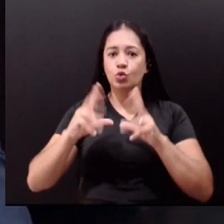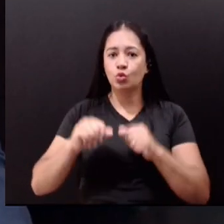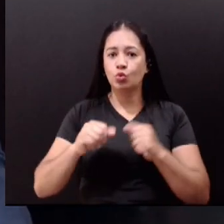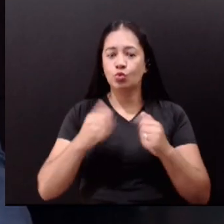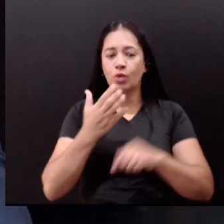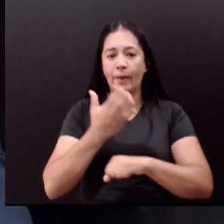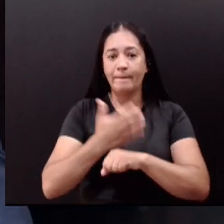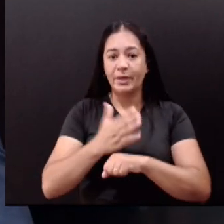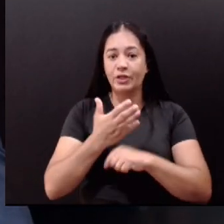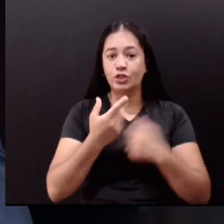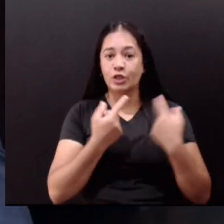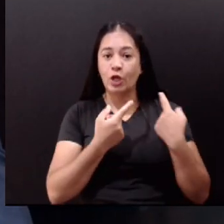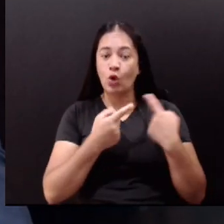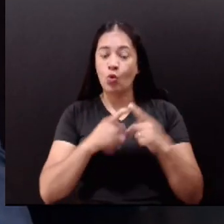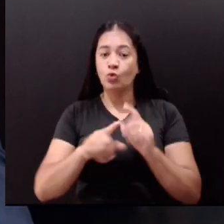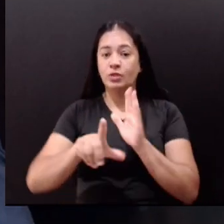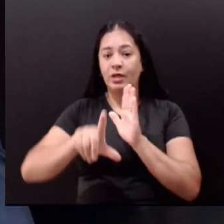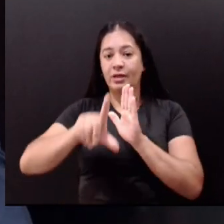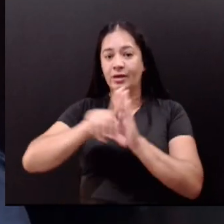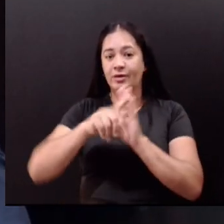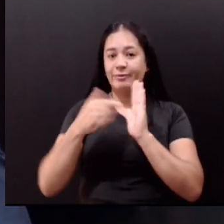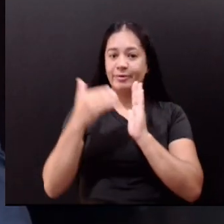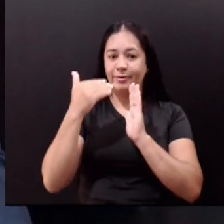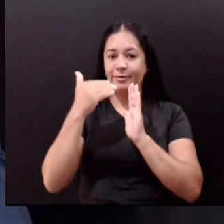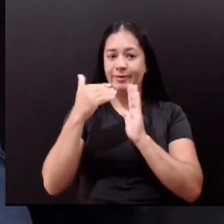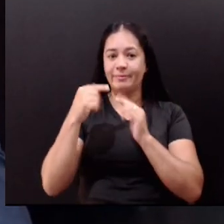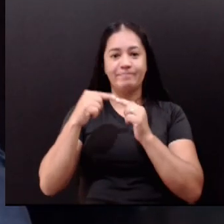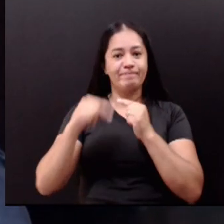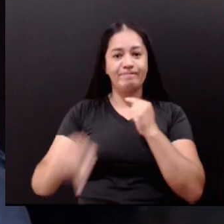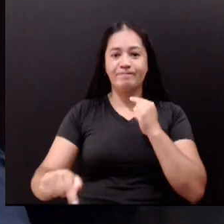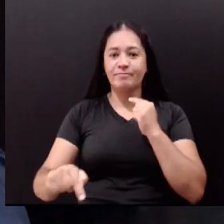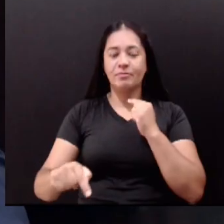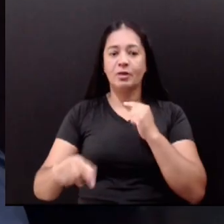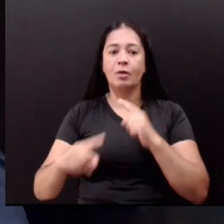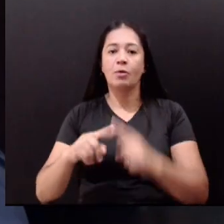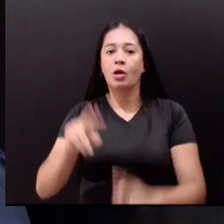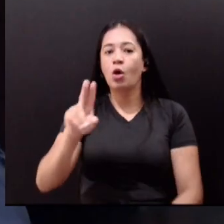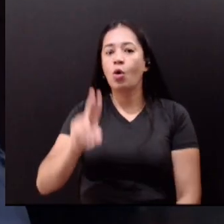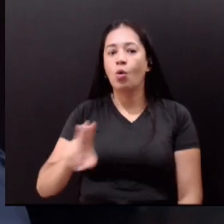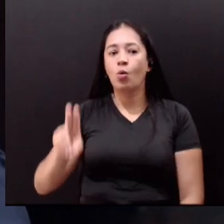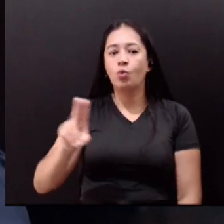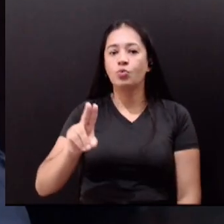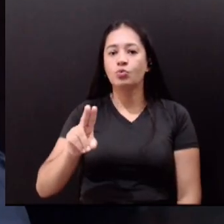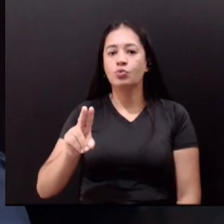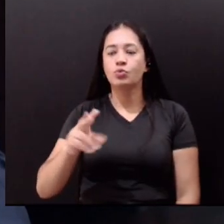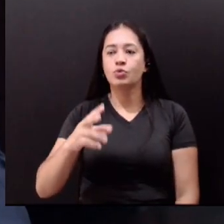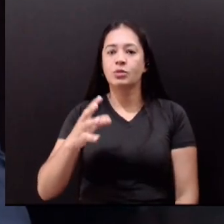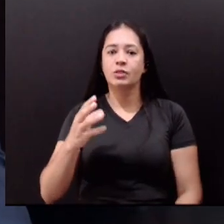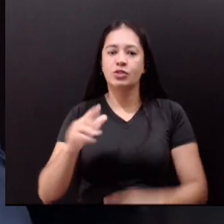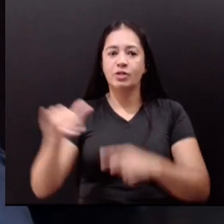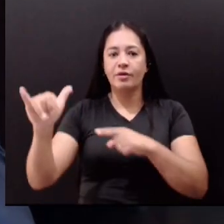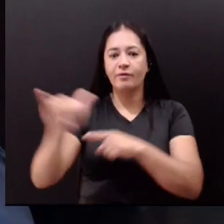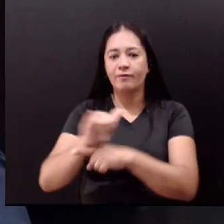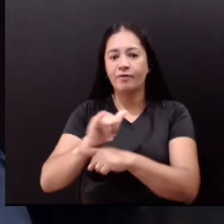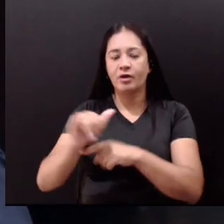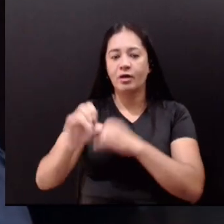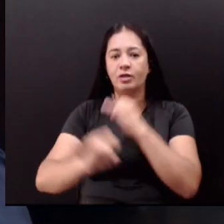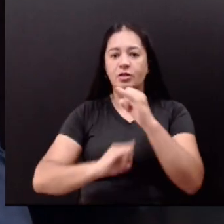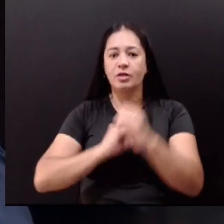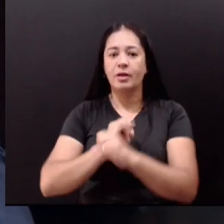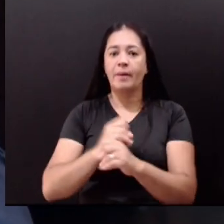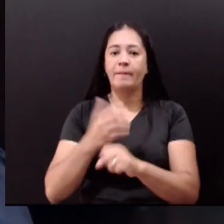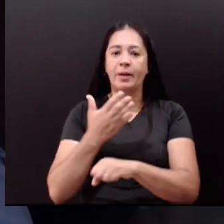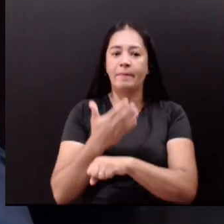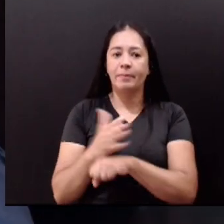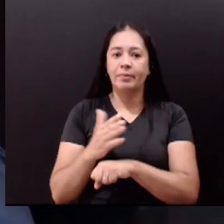né, brasileiras, que se utilizam de meios digitais para, serem praticadas, né. Então o cyberbullying